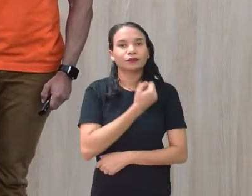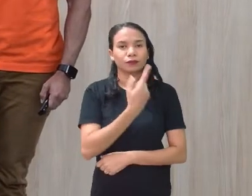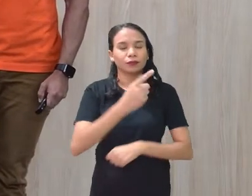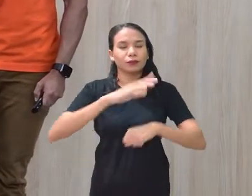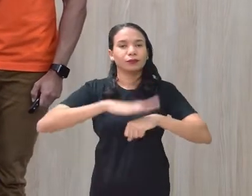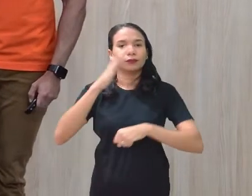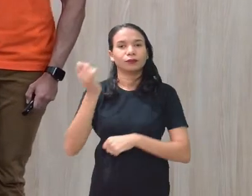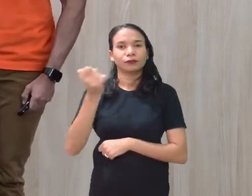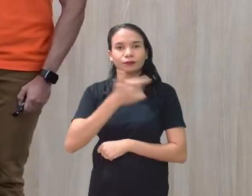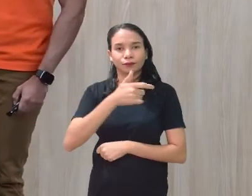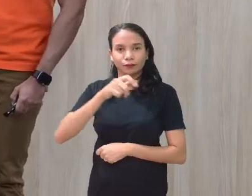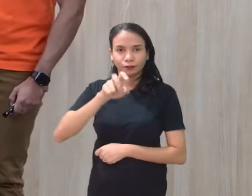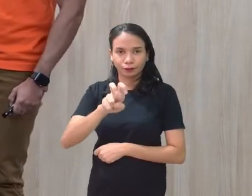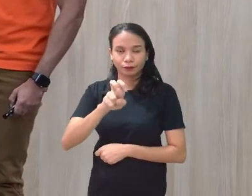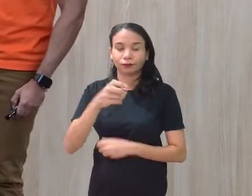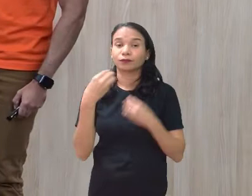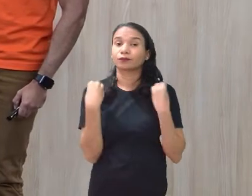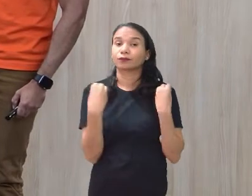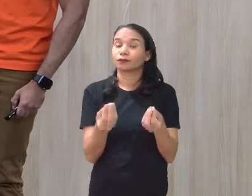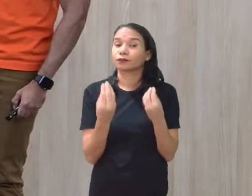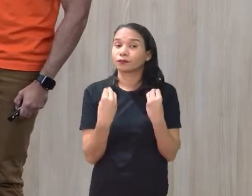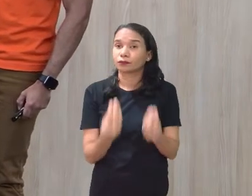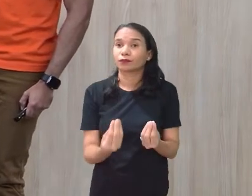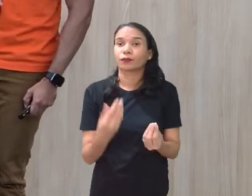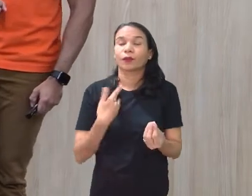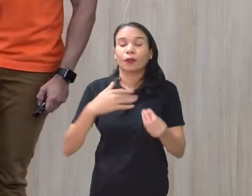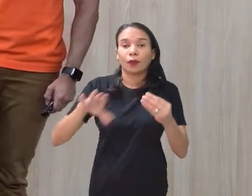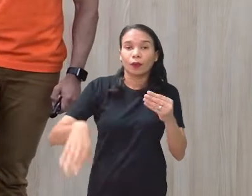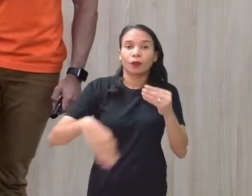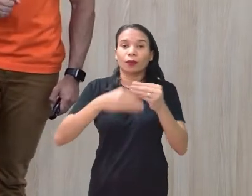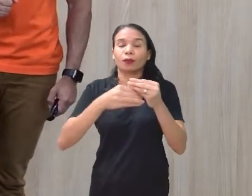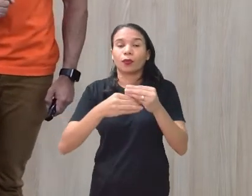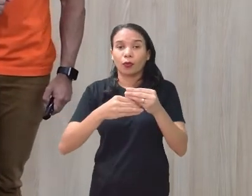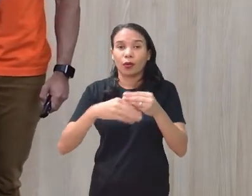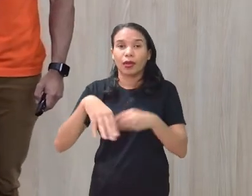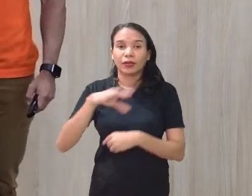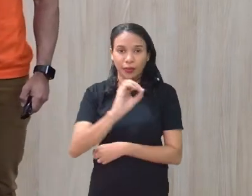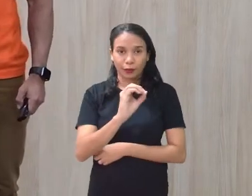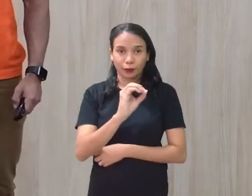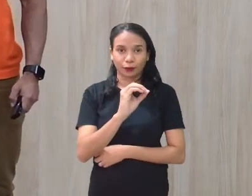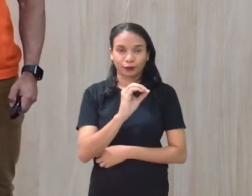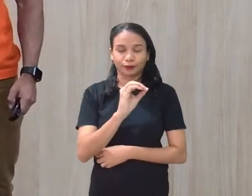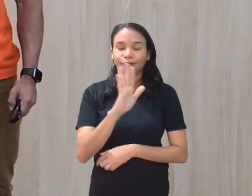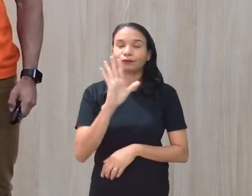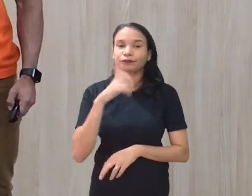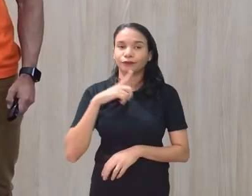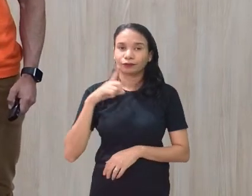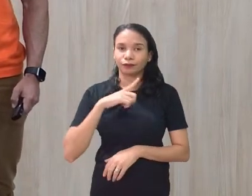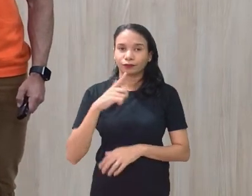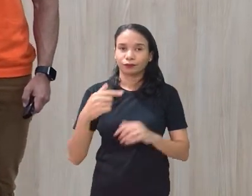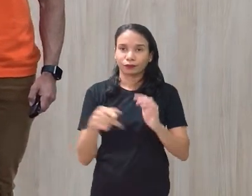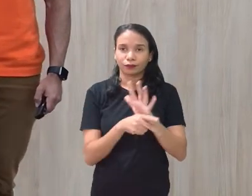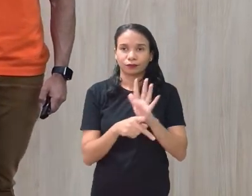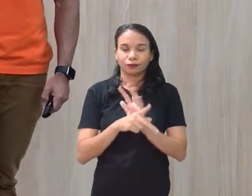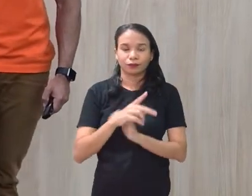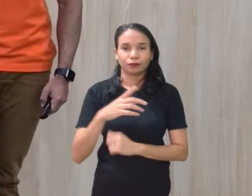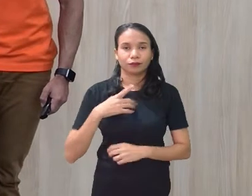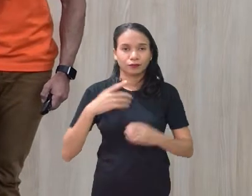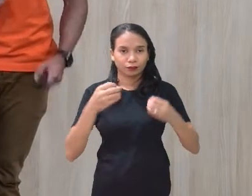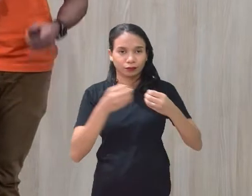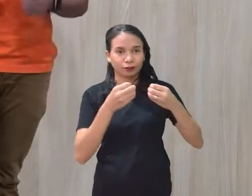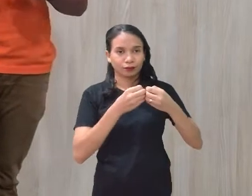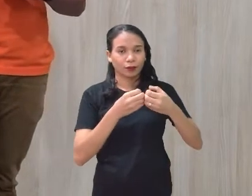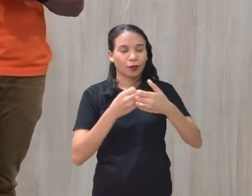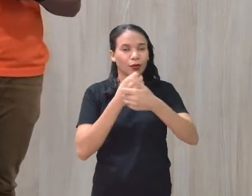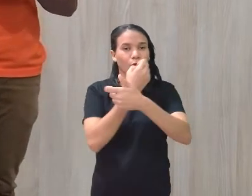maior que 5. Então, o que é que a gente faz? A gente adiciona aí um 0, certo? Do lado do número 1.